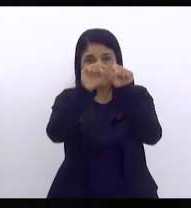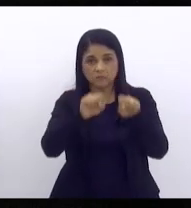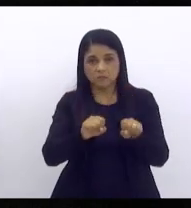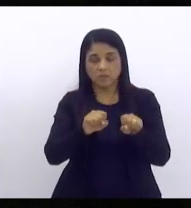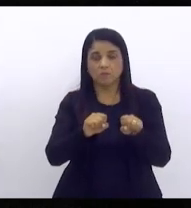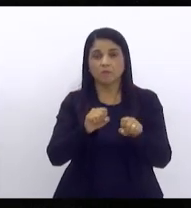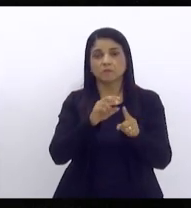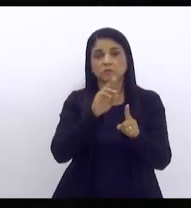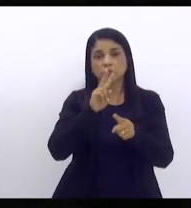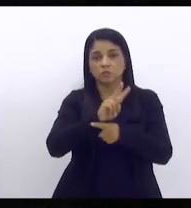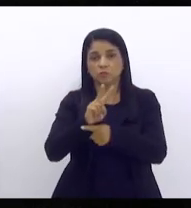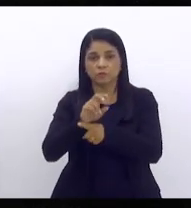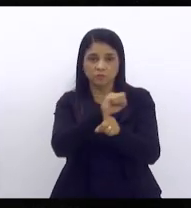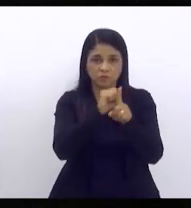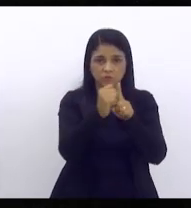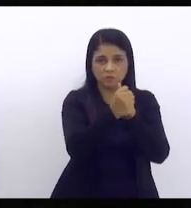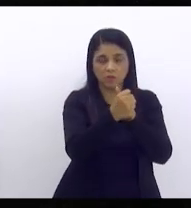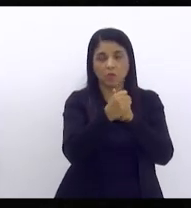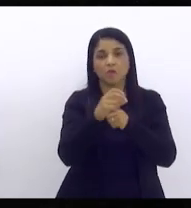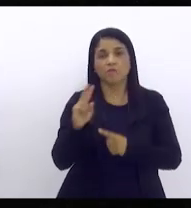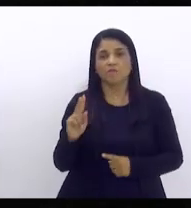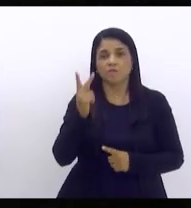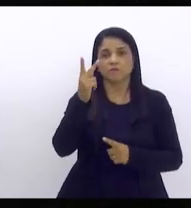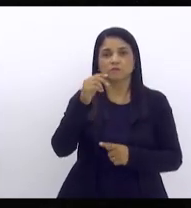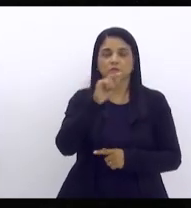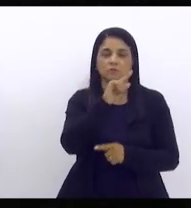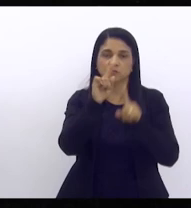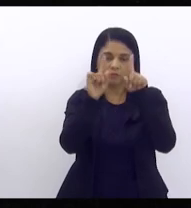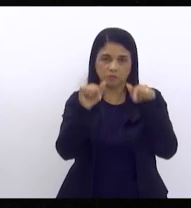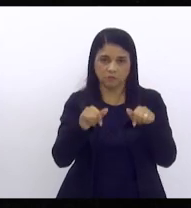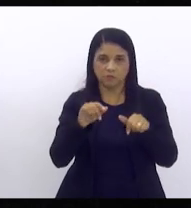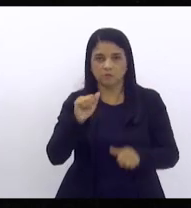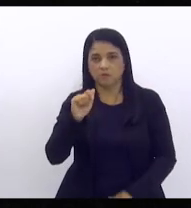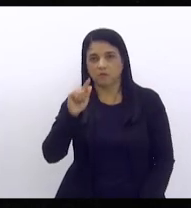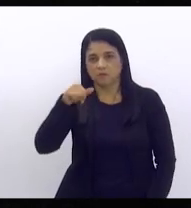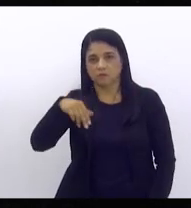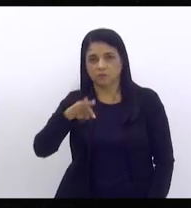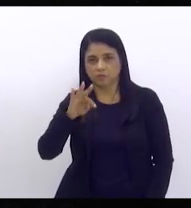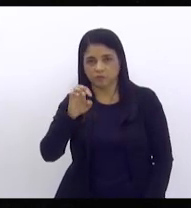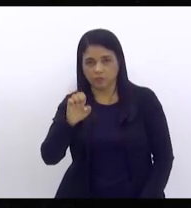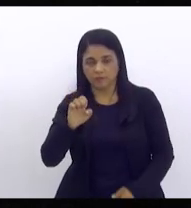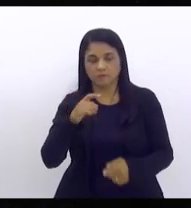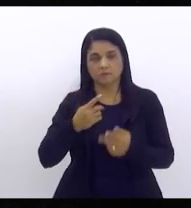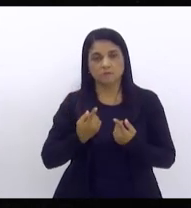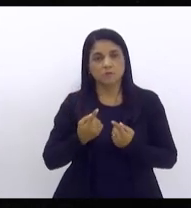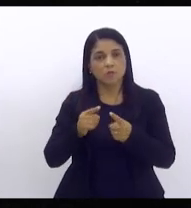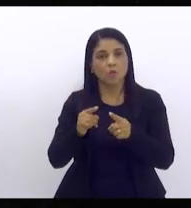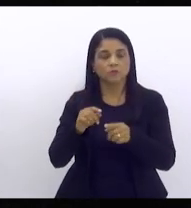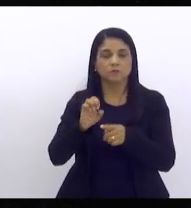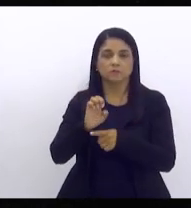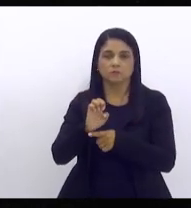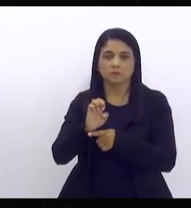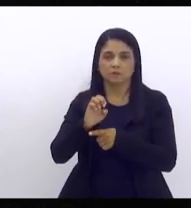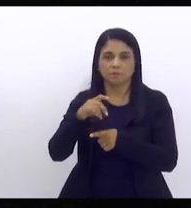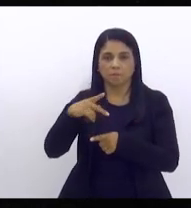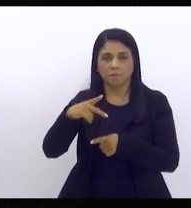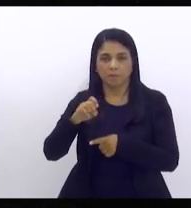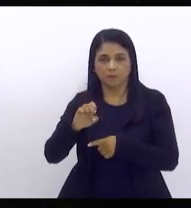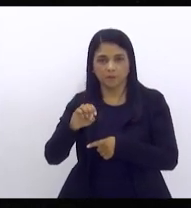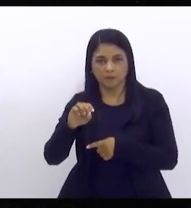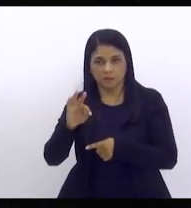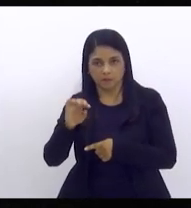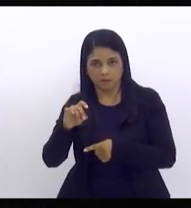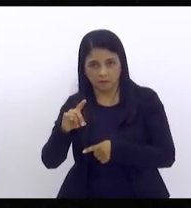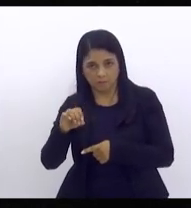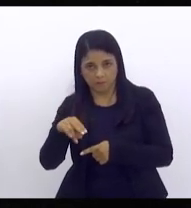proteção social e valorização dos agentes comunitários de saúde e de combate às endemias. Com isso,